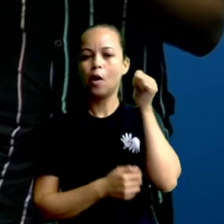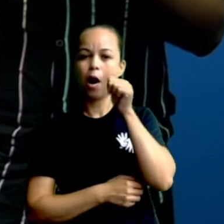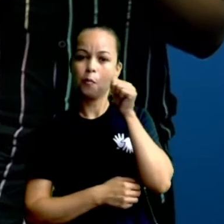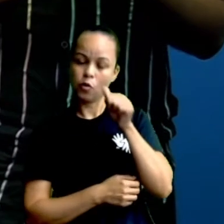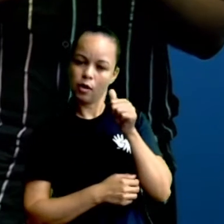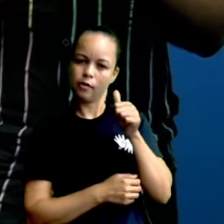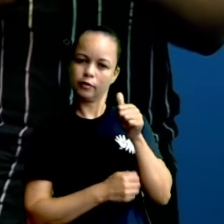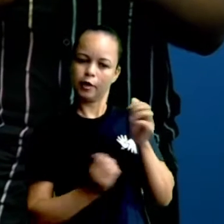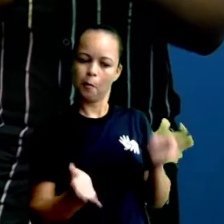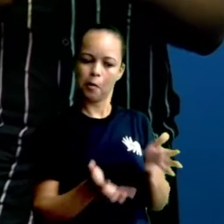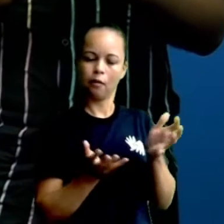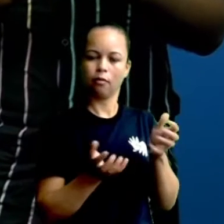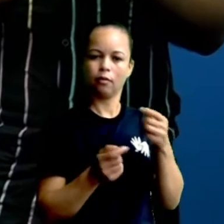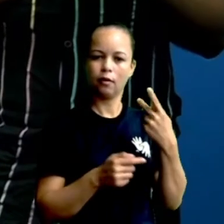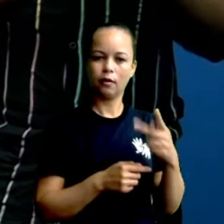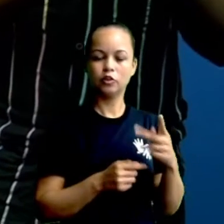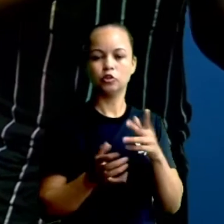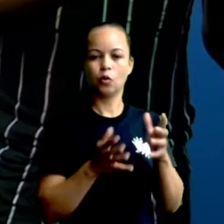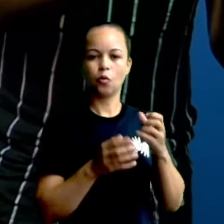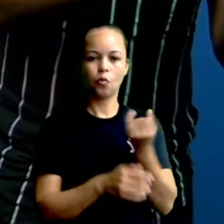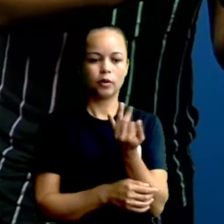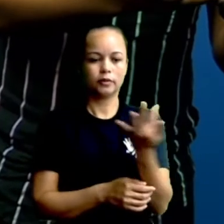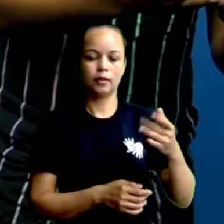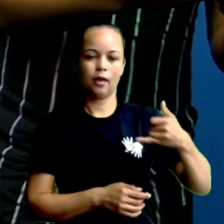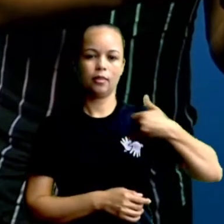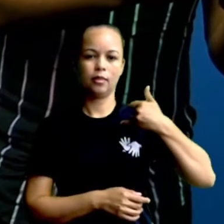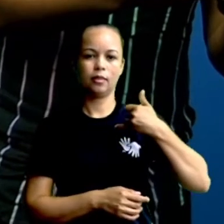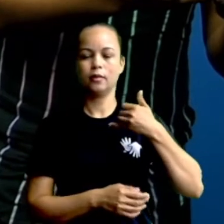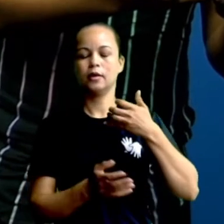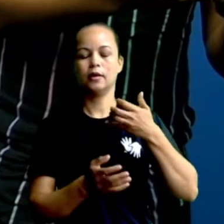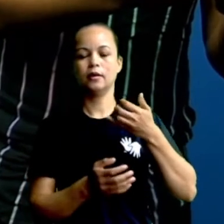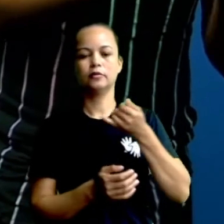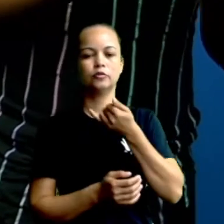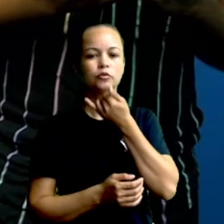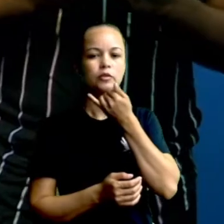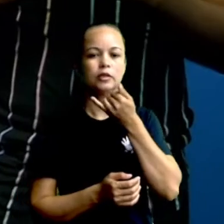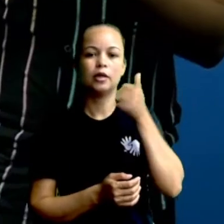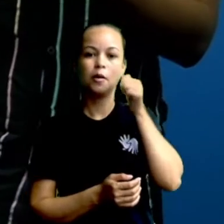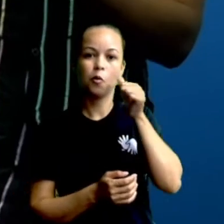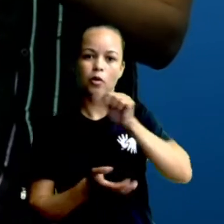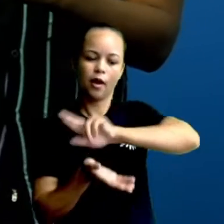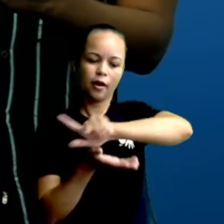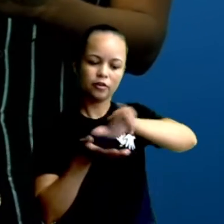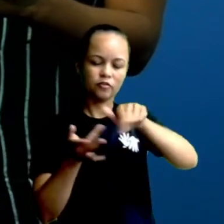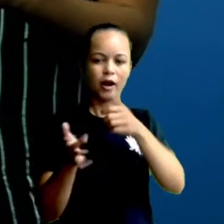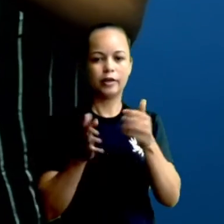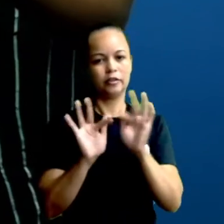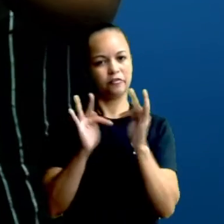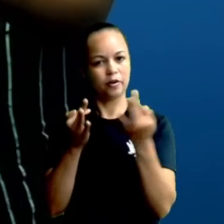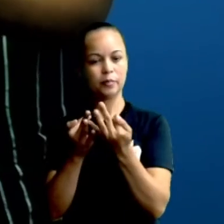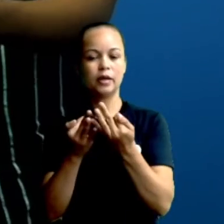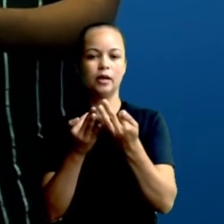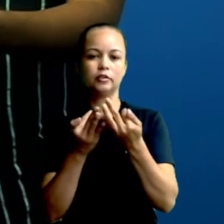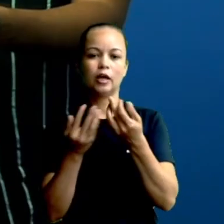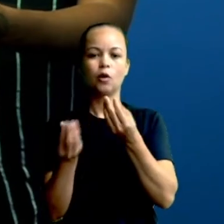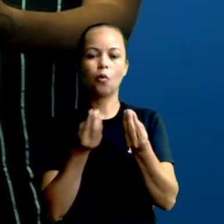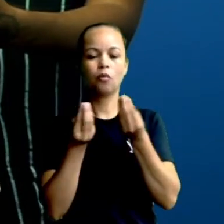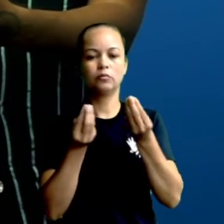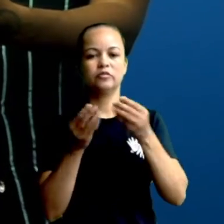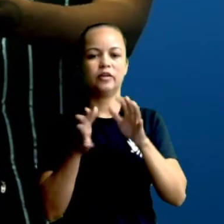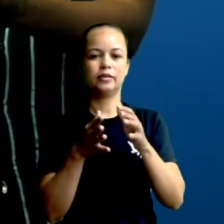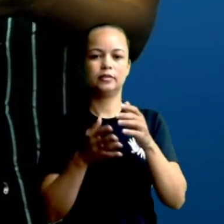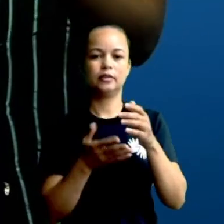teria prestígio com a grande quantidade de mulheres na sua família, também tinha prestígio se você tivesse grandes guerreiros em